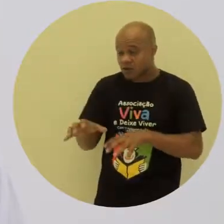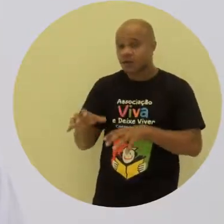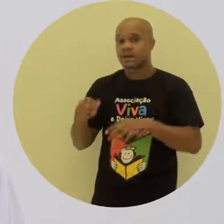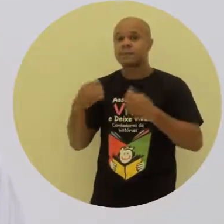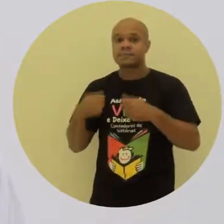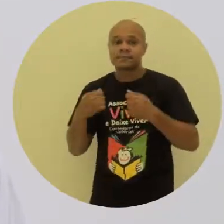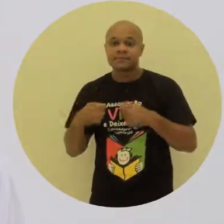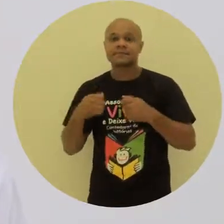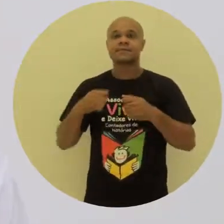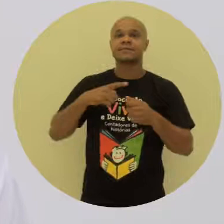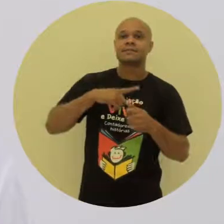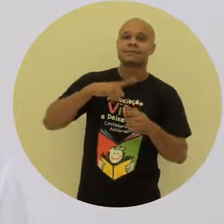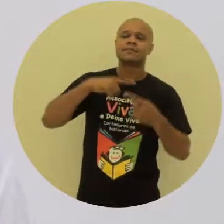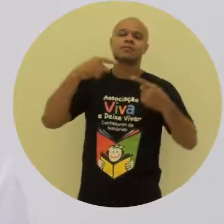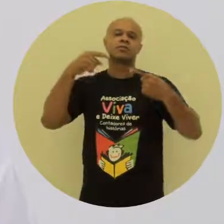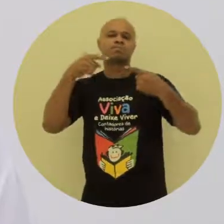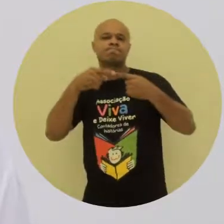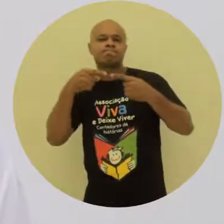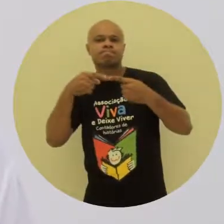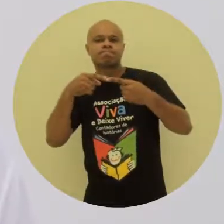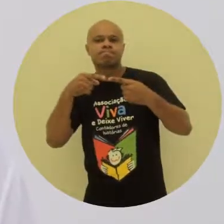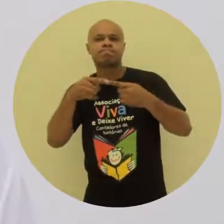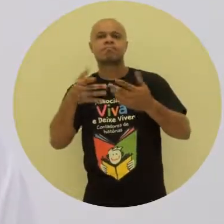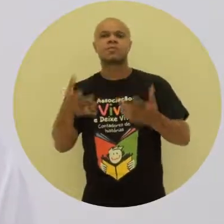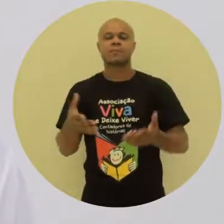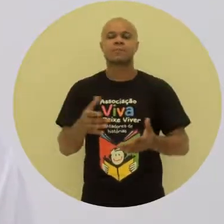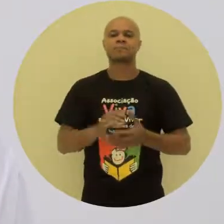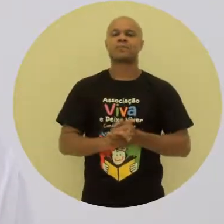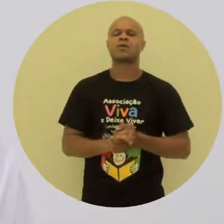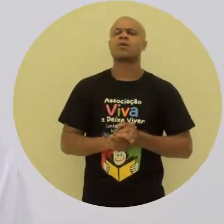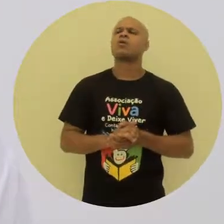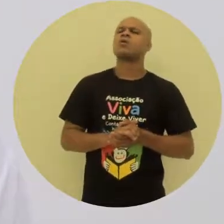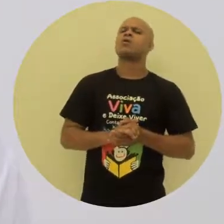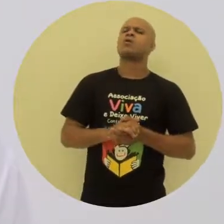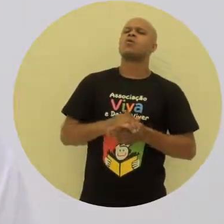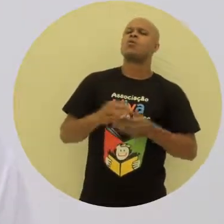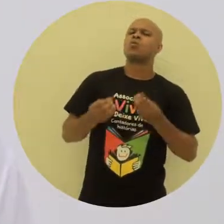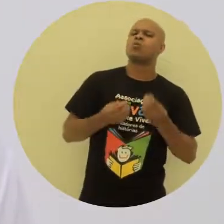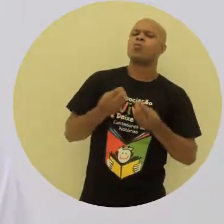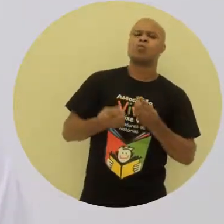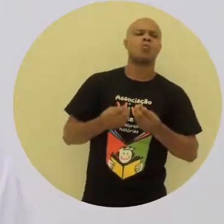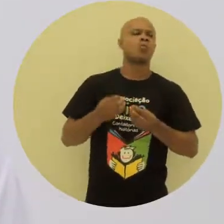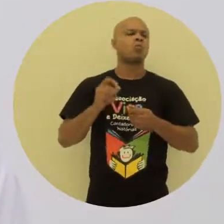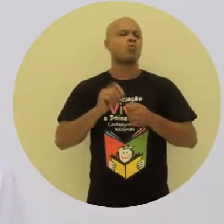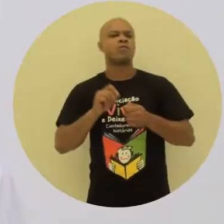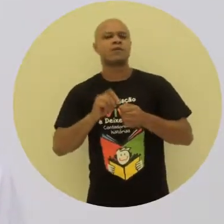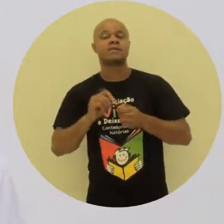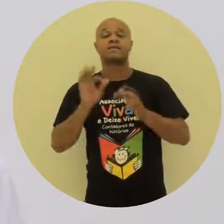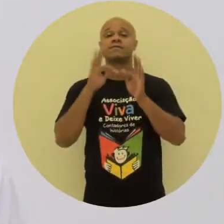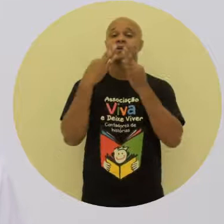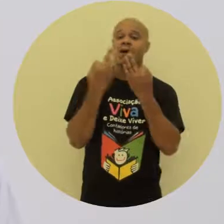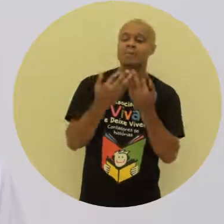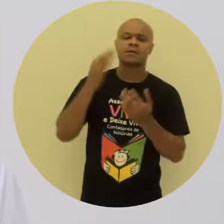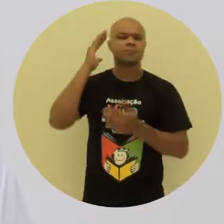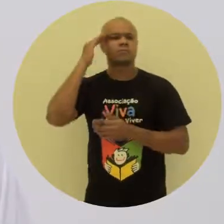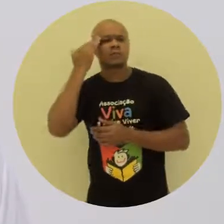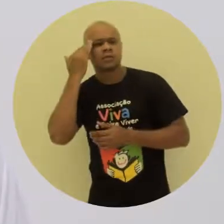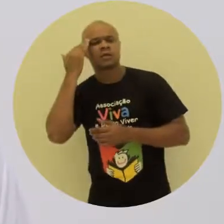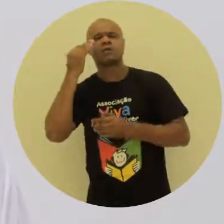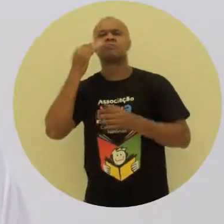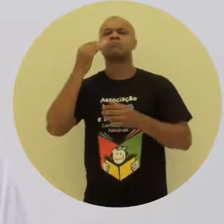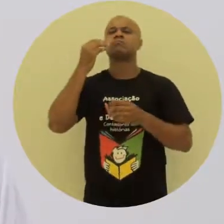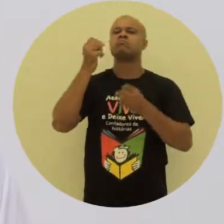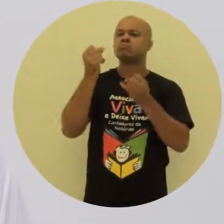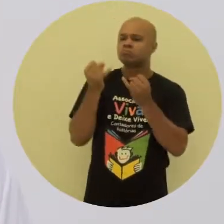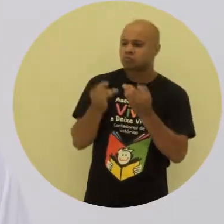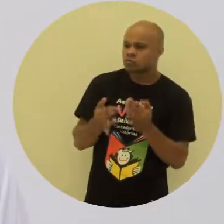esquece muito dessa relação, né? De dizer o que o paciente ou o que aquela família entendeu sobre o